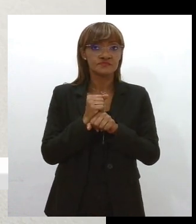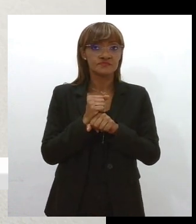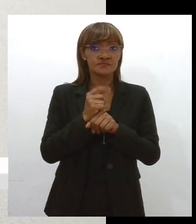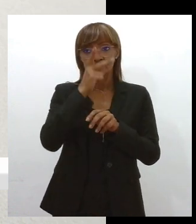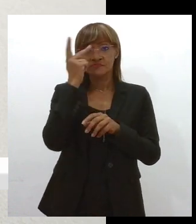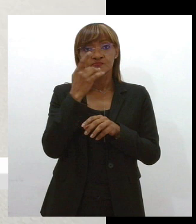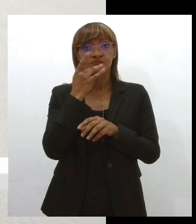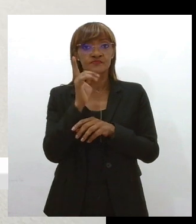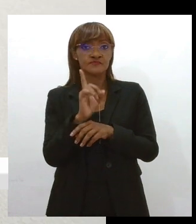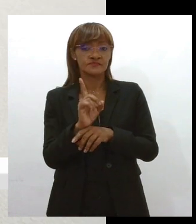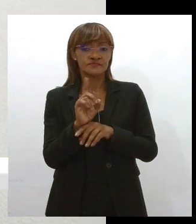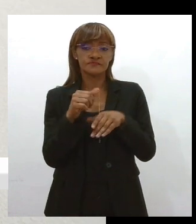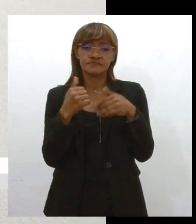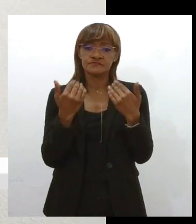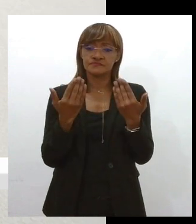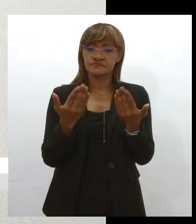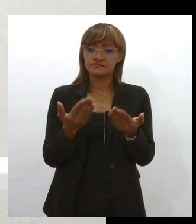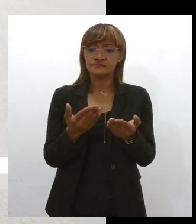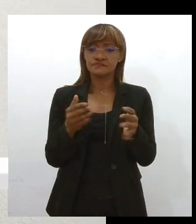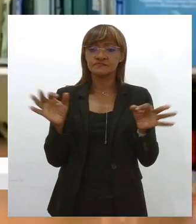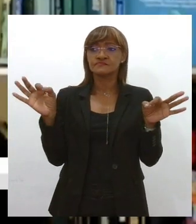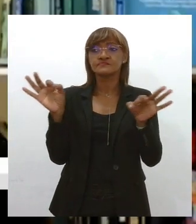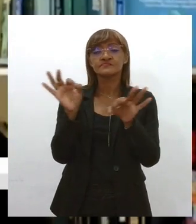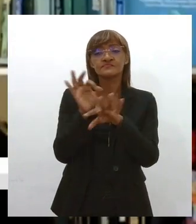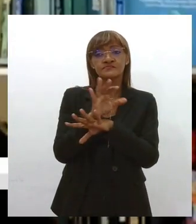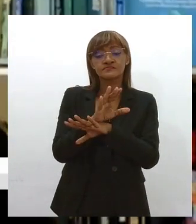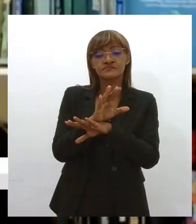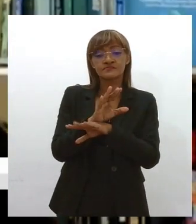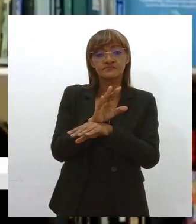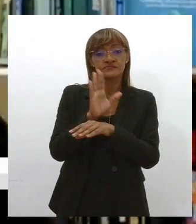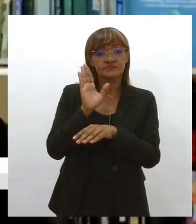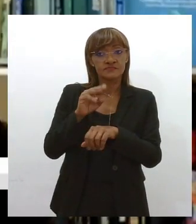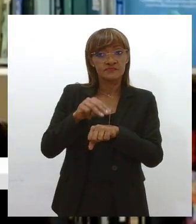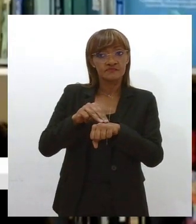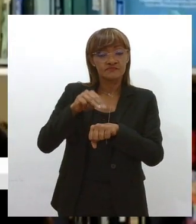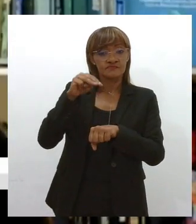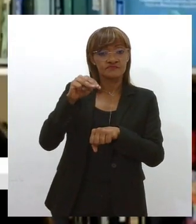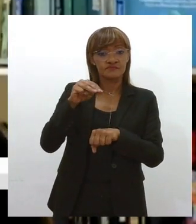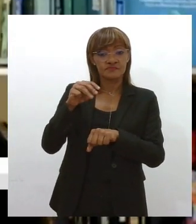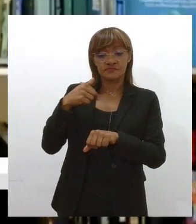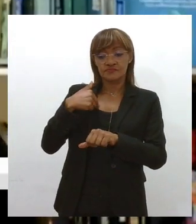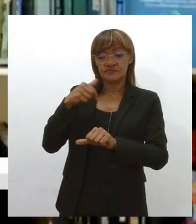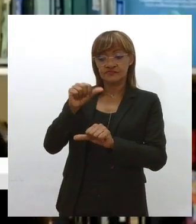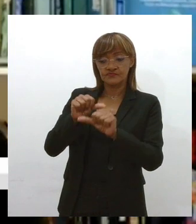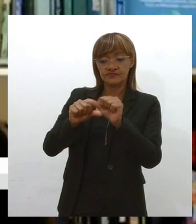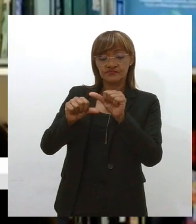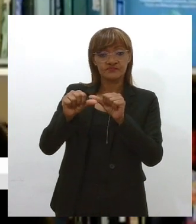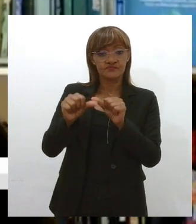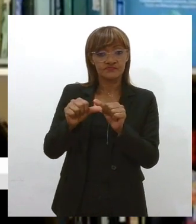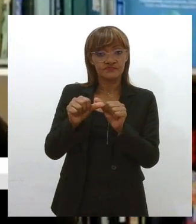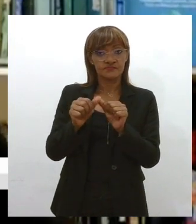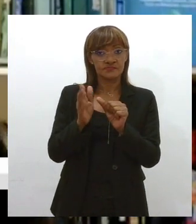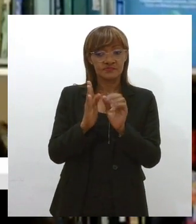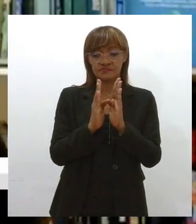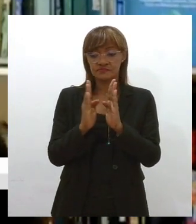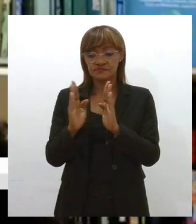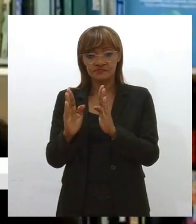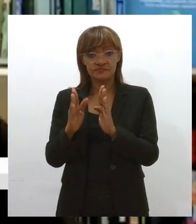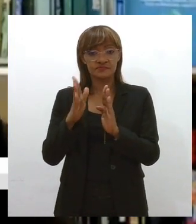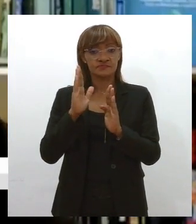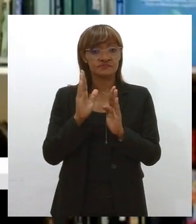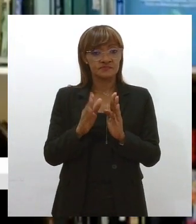Então, depois que eu concluí o mestrado, eu decidi transformar esse glossário que eu montei nessa enciclopédia, por isso que